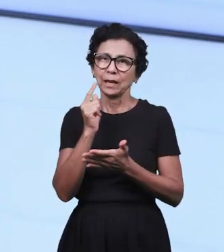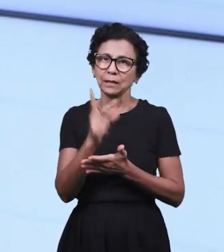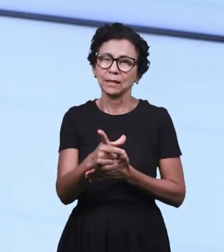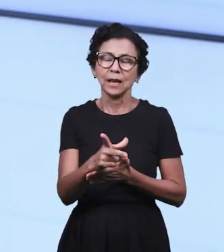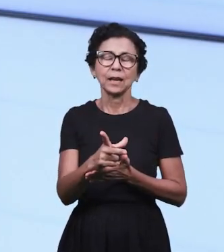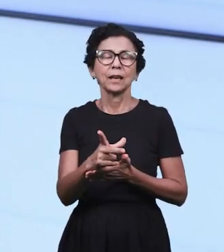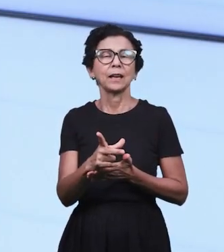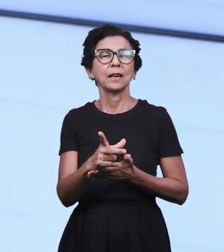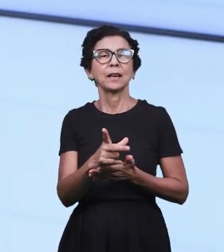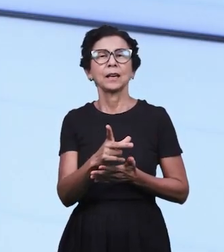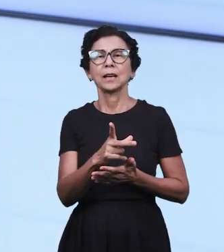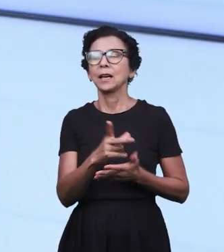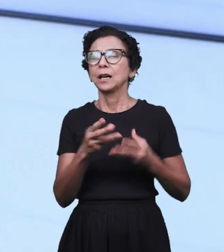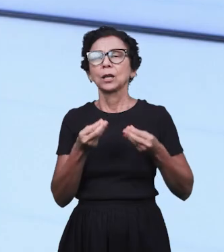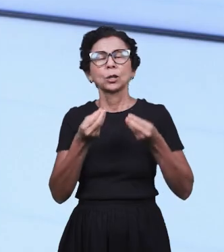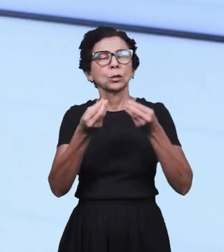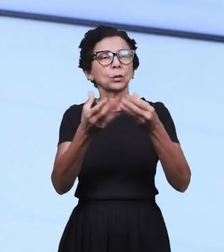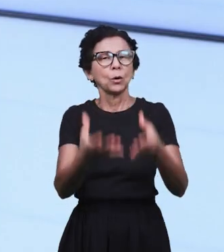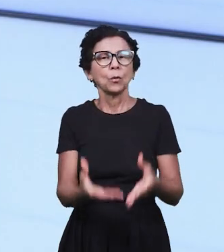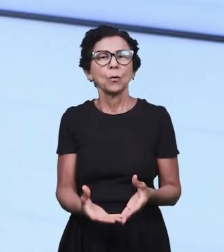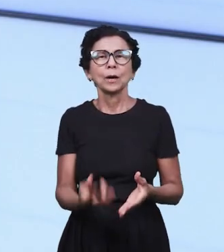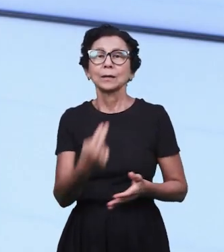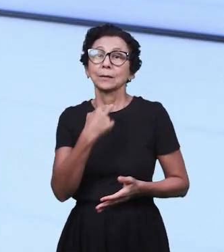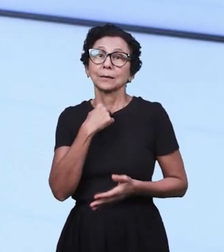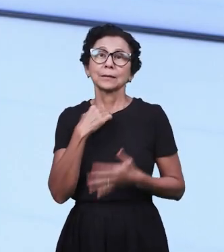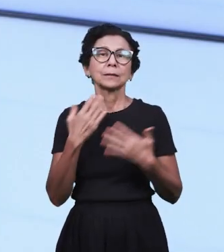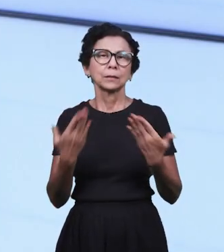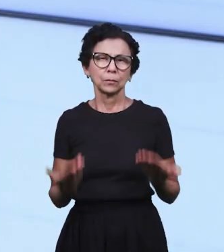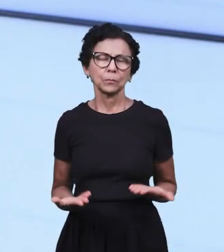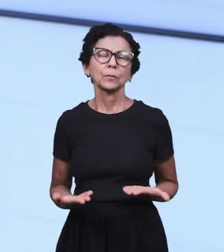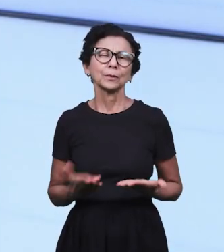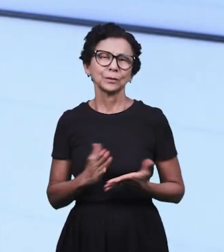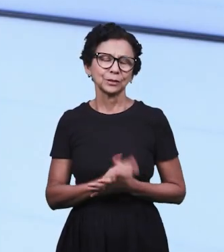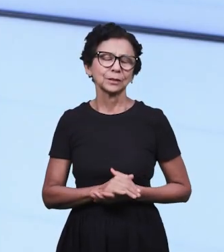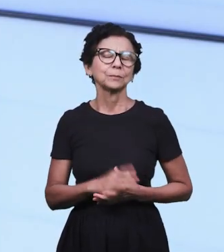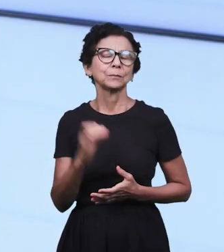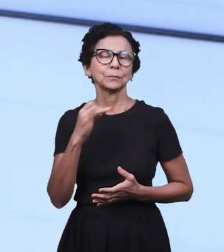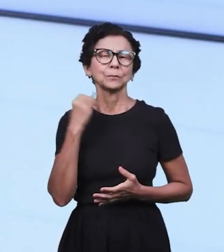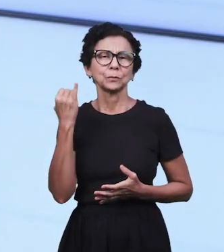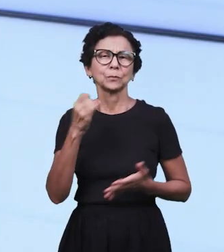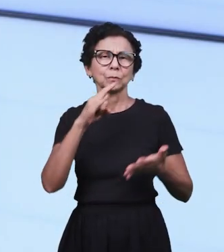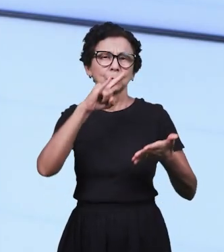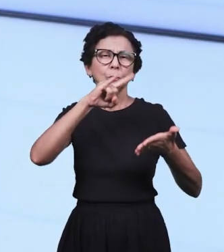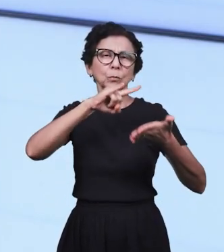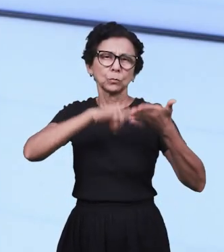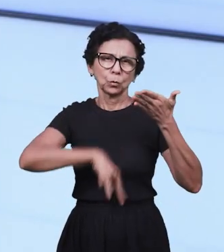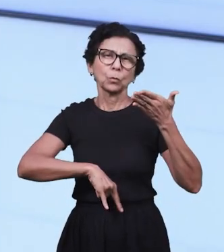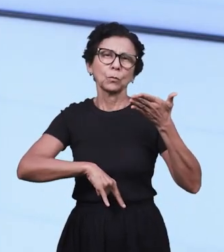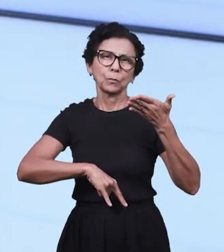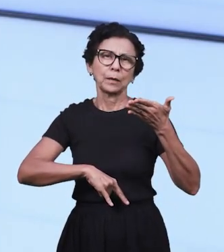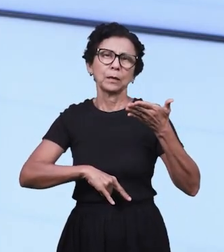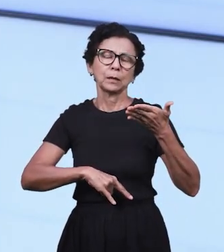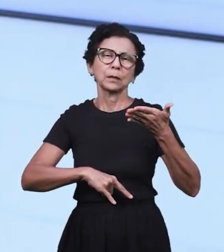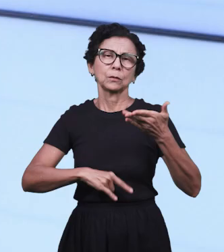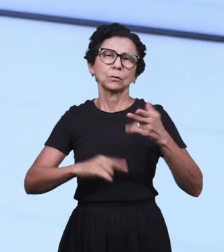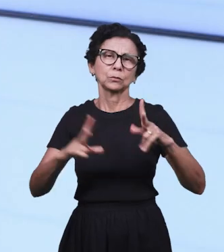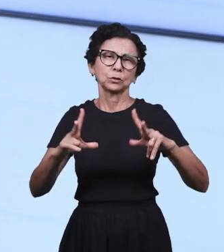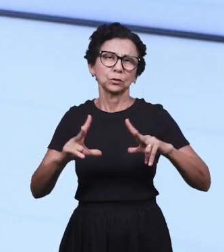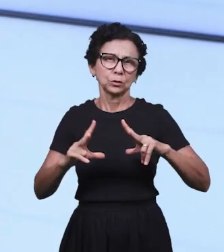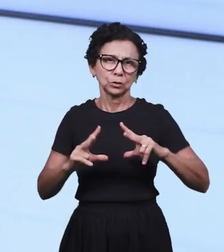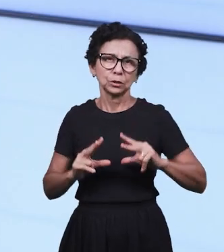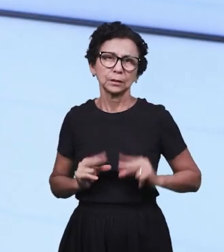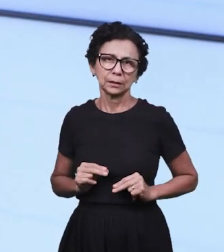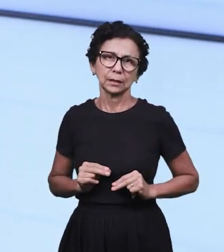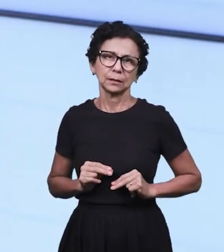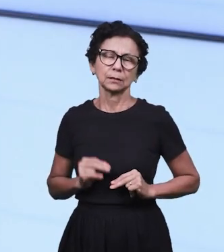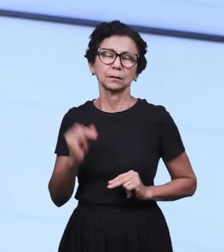pode ser doado, enfim, o inventário ele é um instrumento importantíssimo